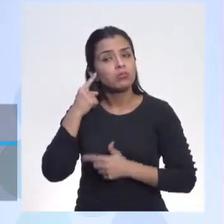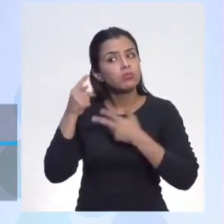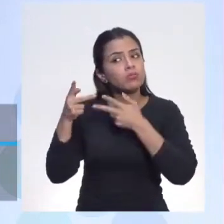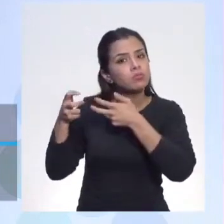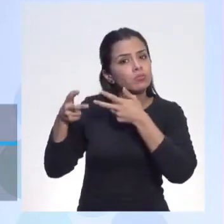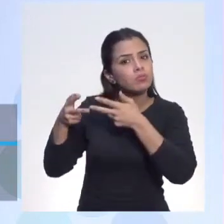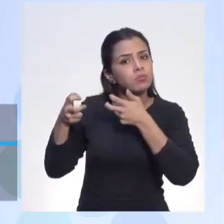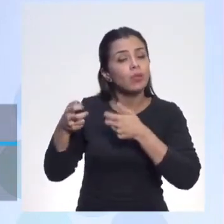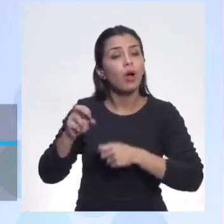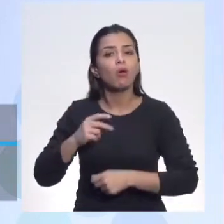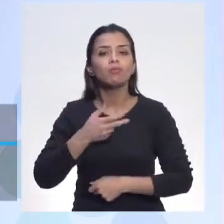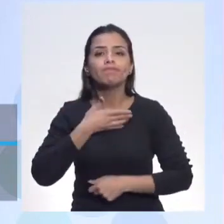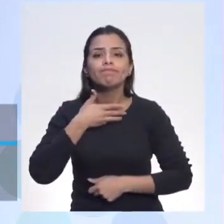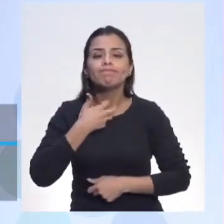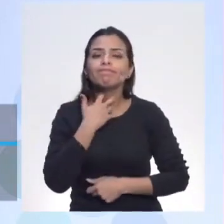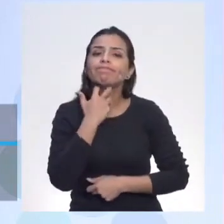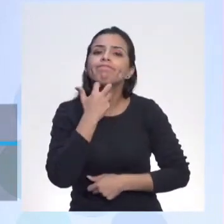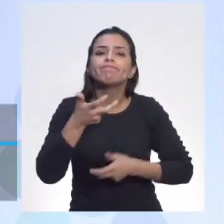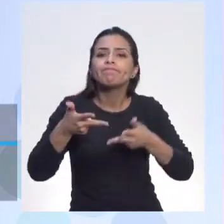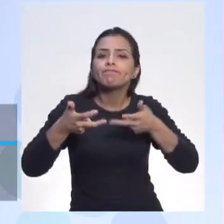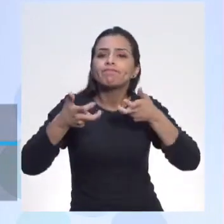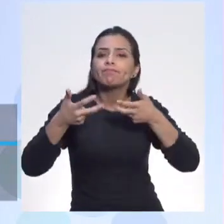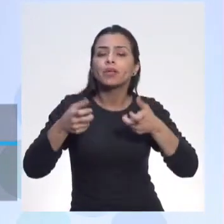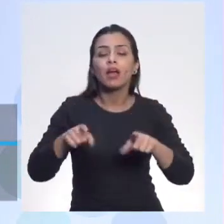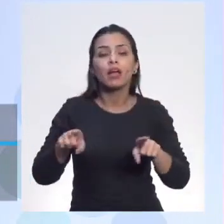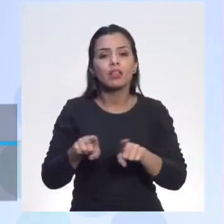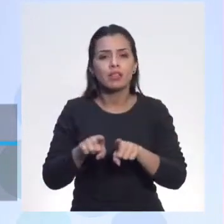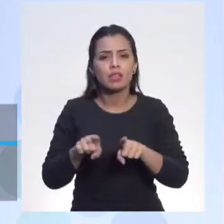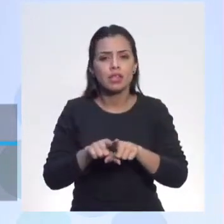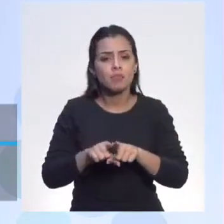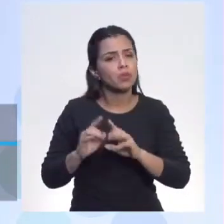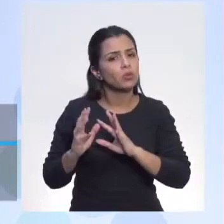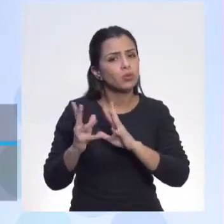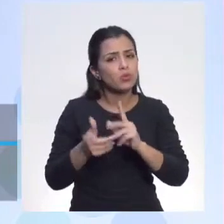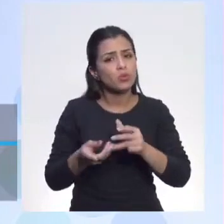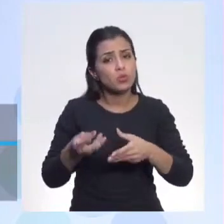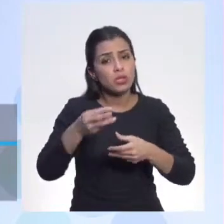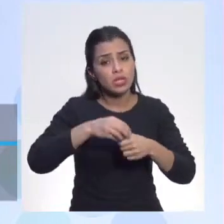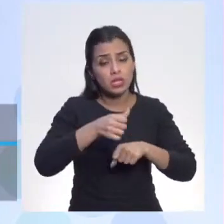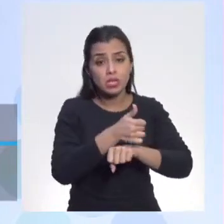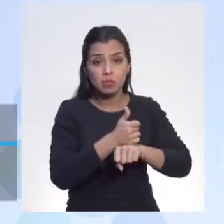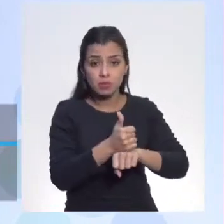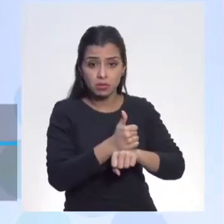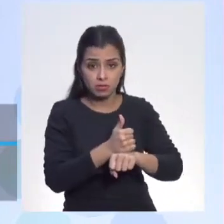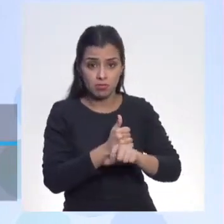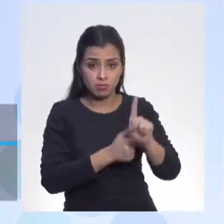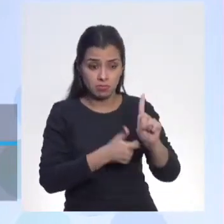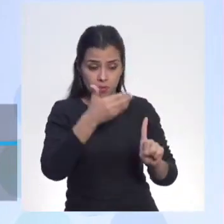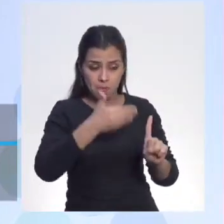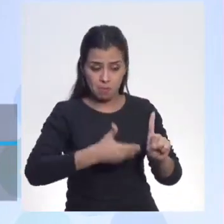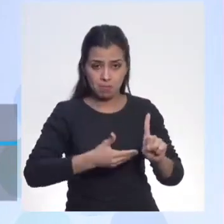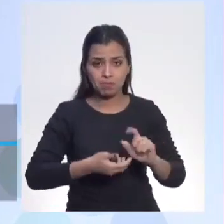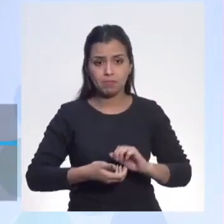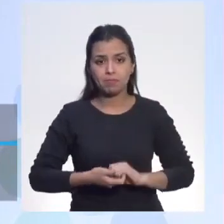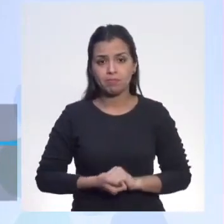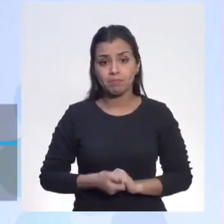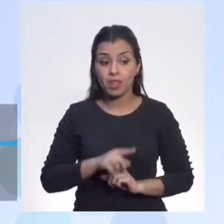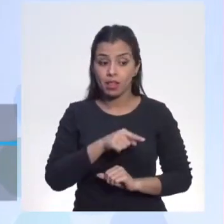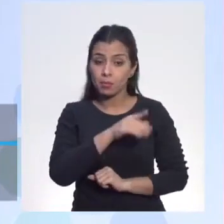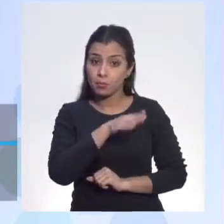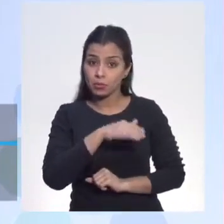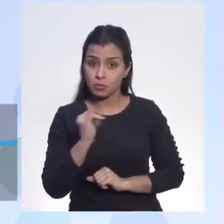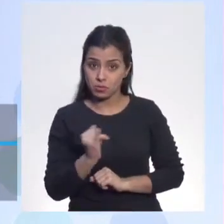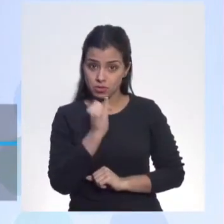importante. Tá? Então, tudo isso faz parte aí da profissão aí, né, do nosso preparador vocal. O preparador é muito